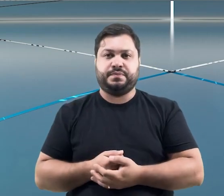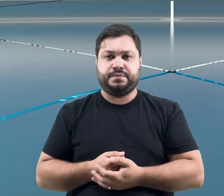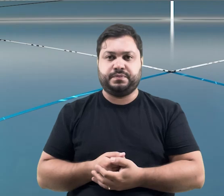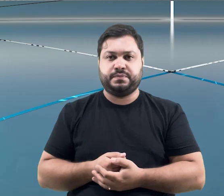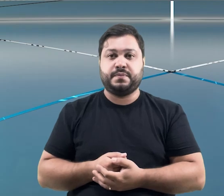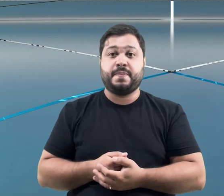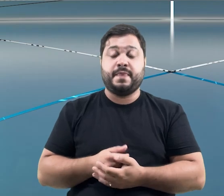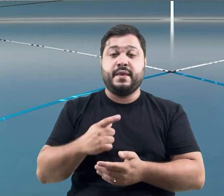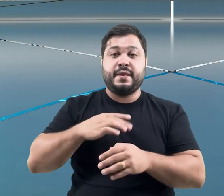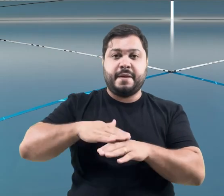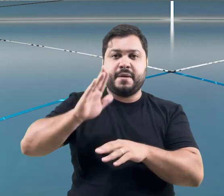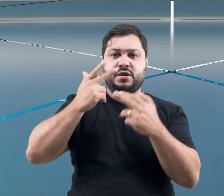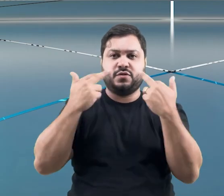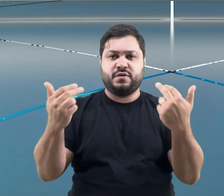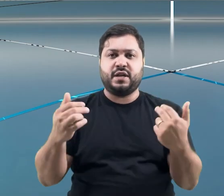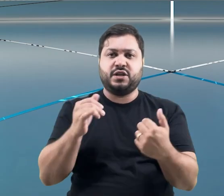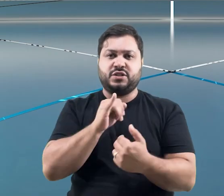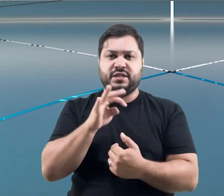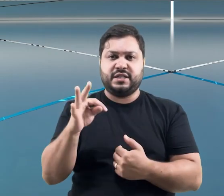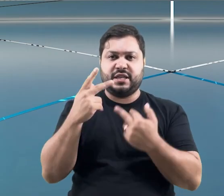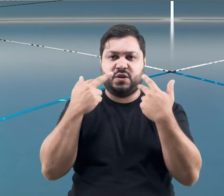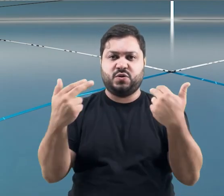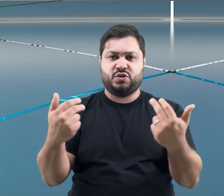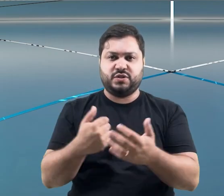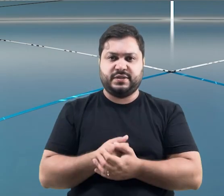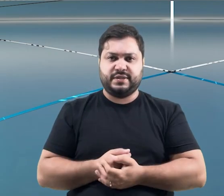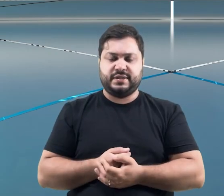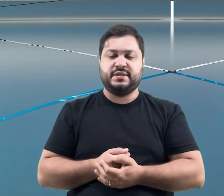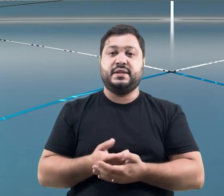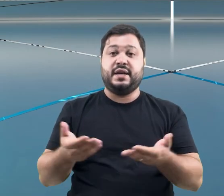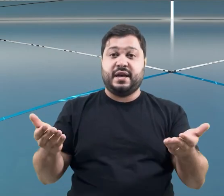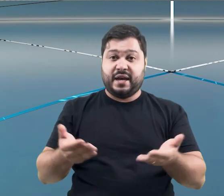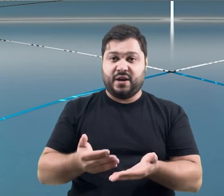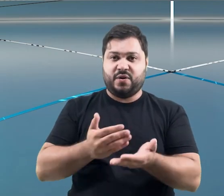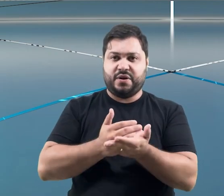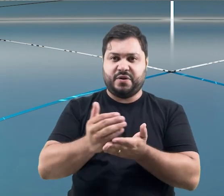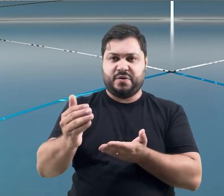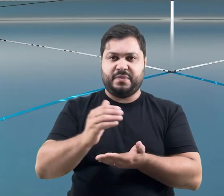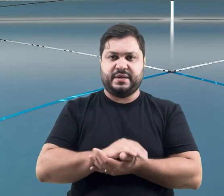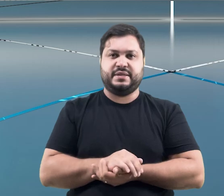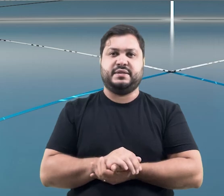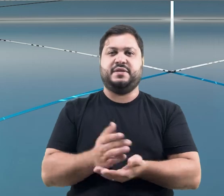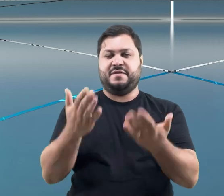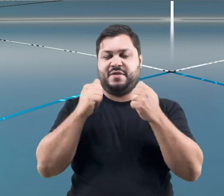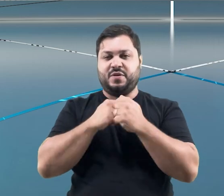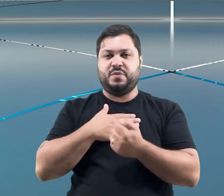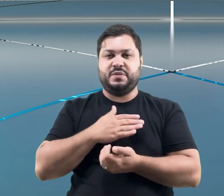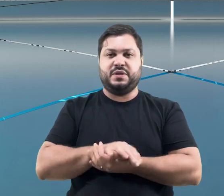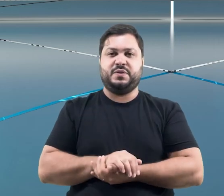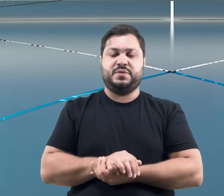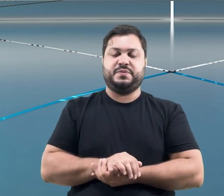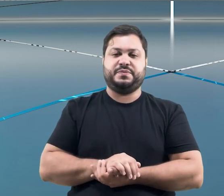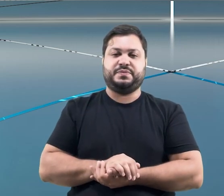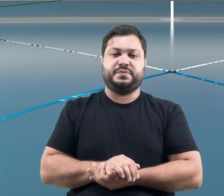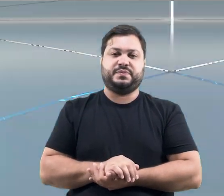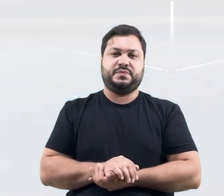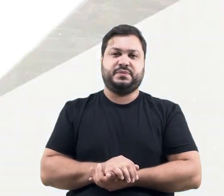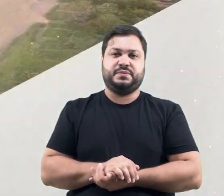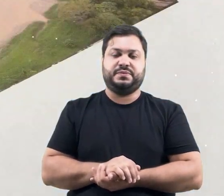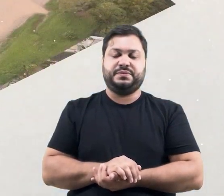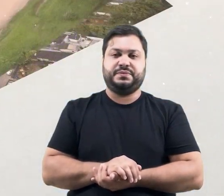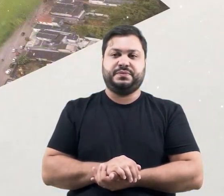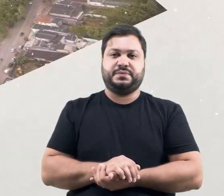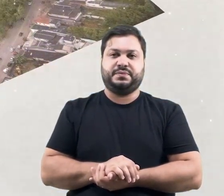do órgão onde trabalha. E tem mais novidades no IT Notícias. É a partir de agora. Vem comigo.